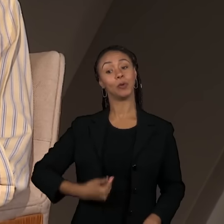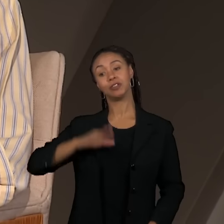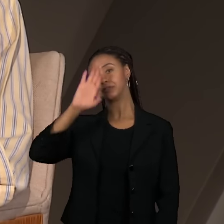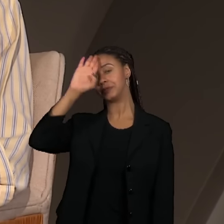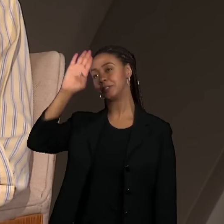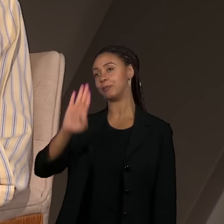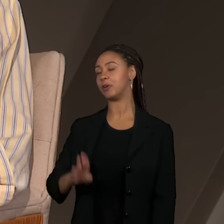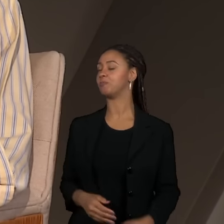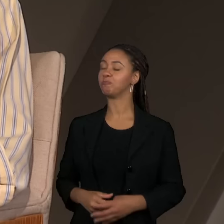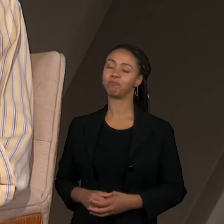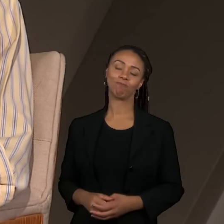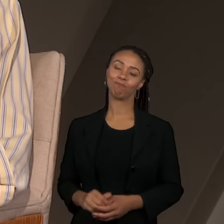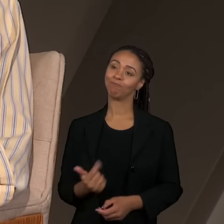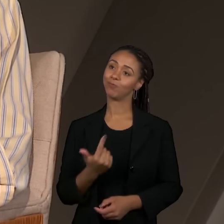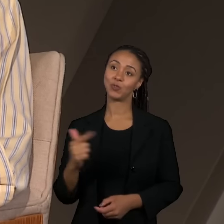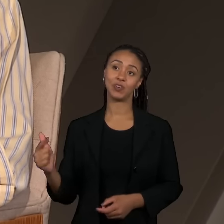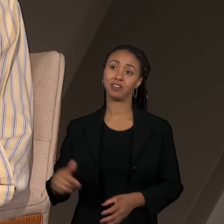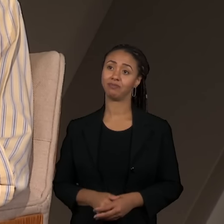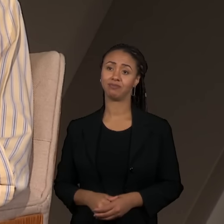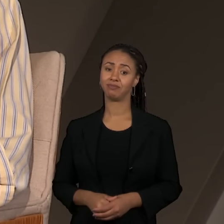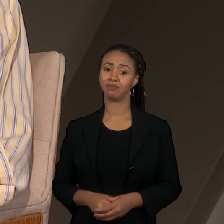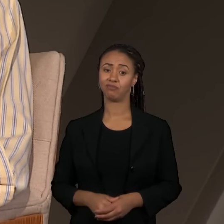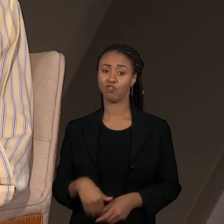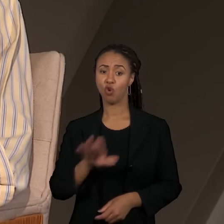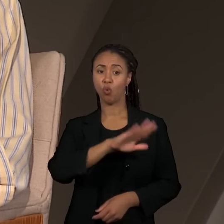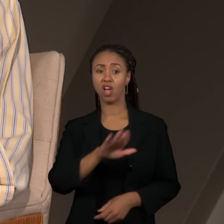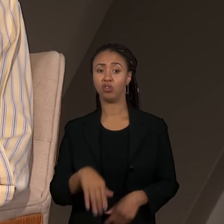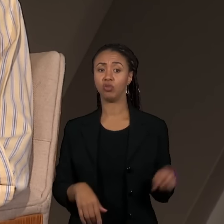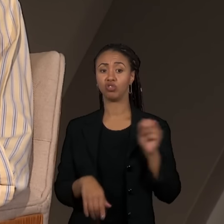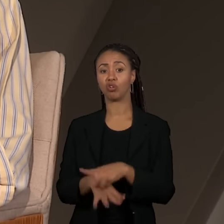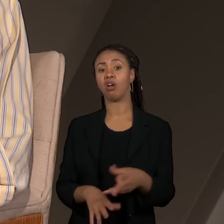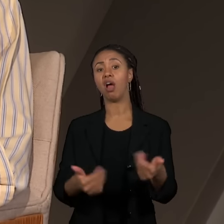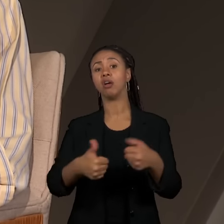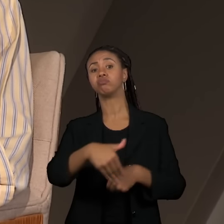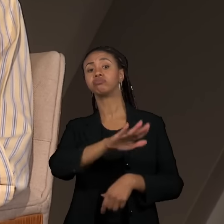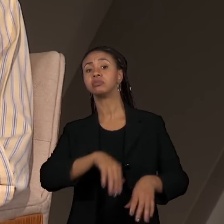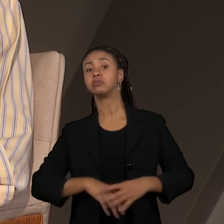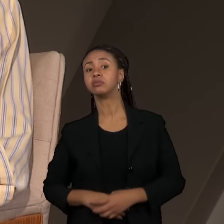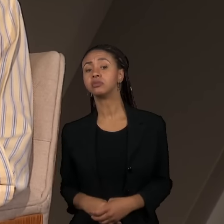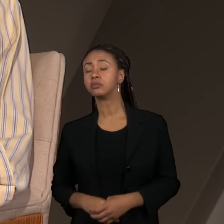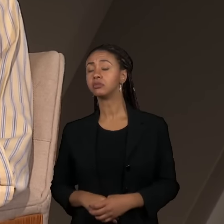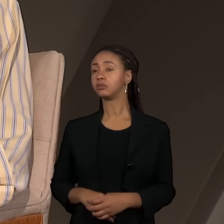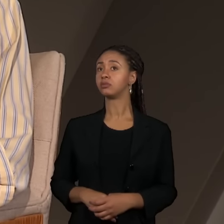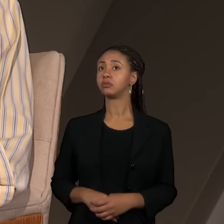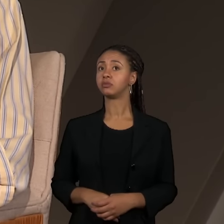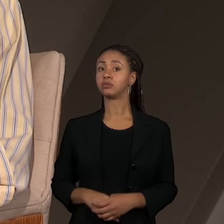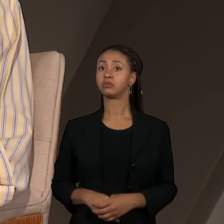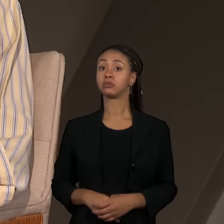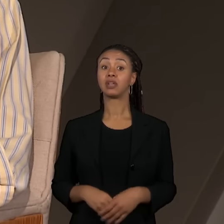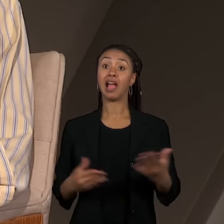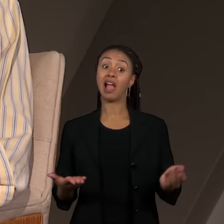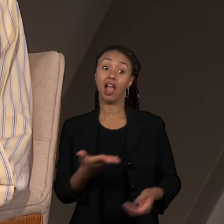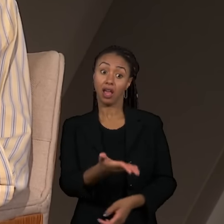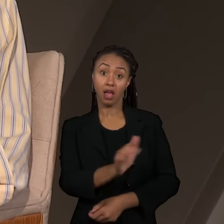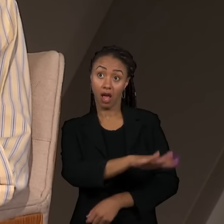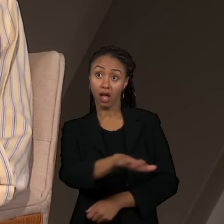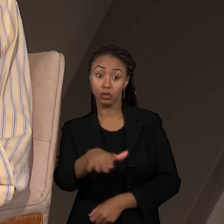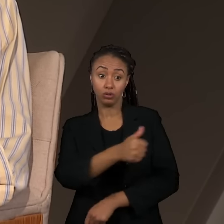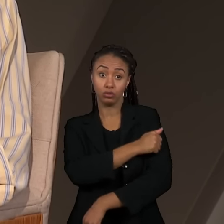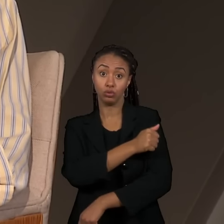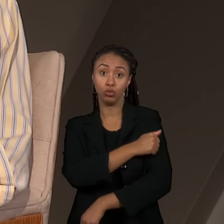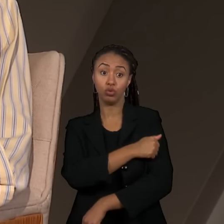públicas que o aluno é maltratado o aluno é um um chato né que não